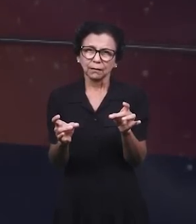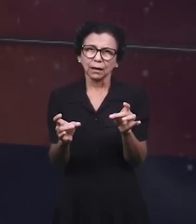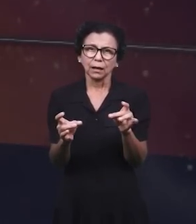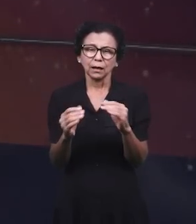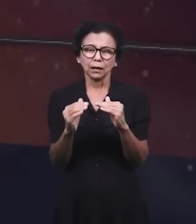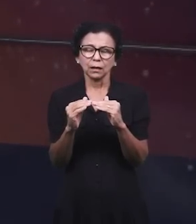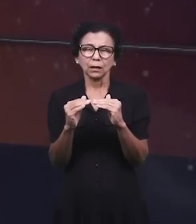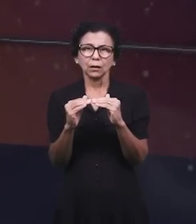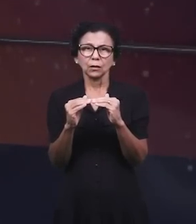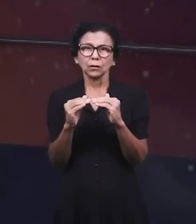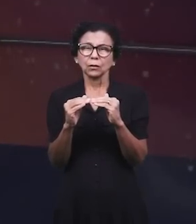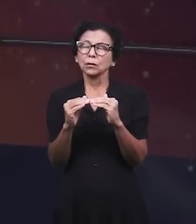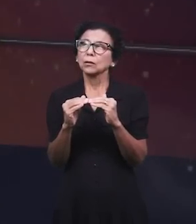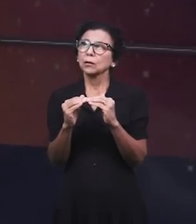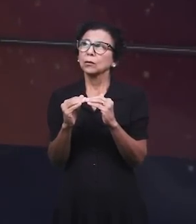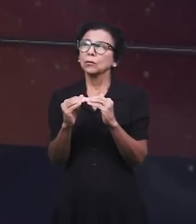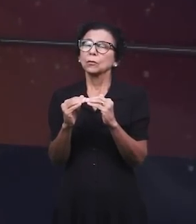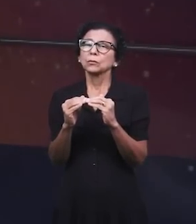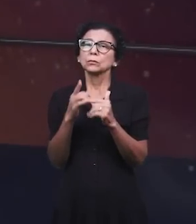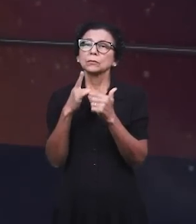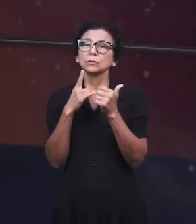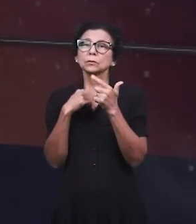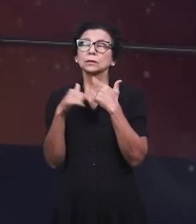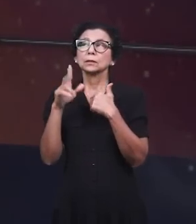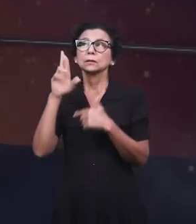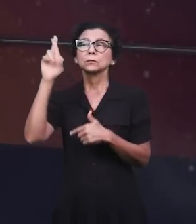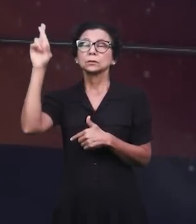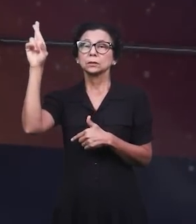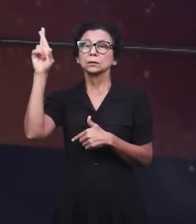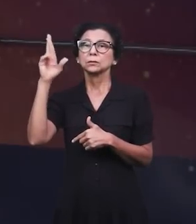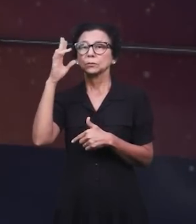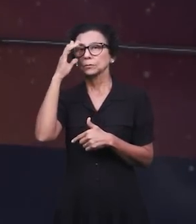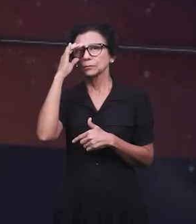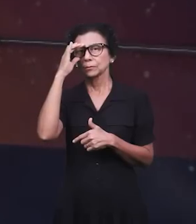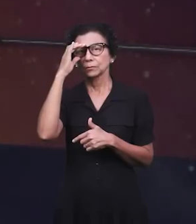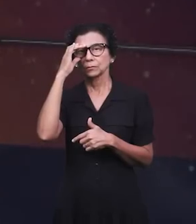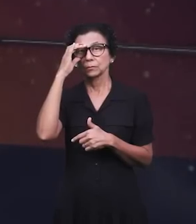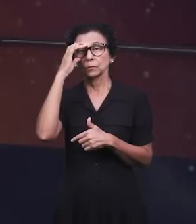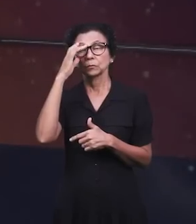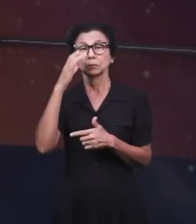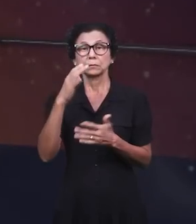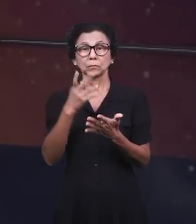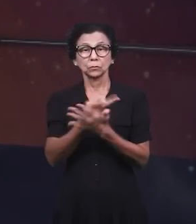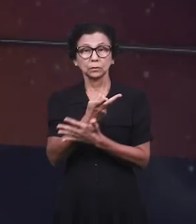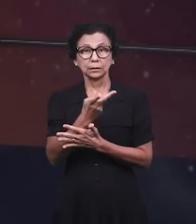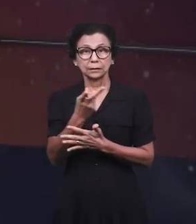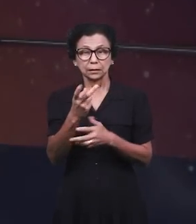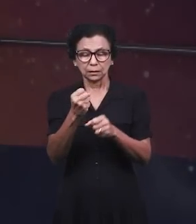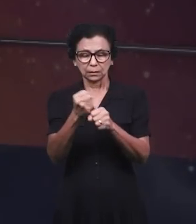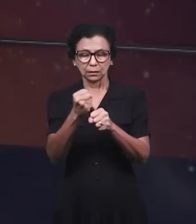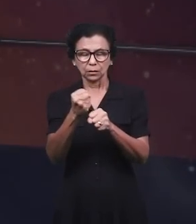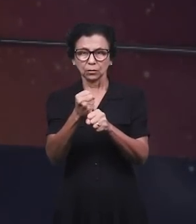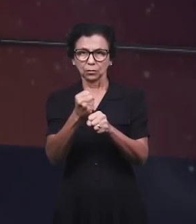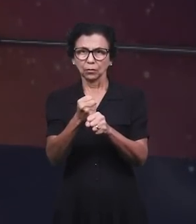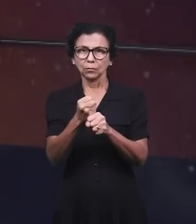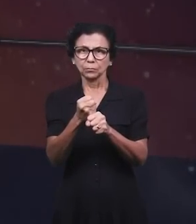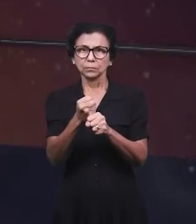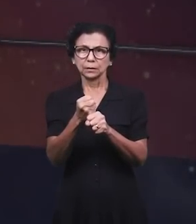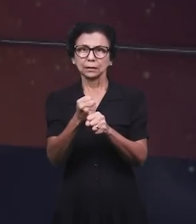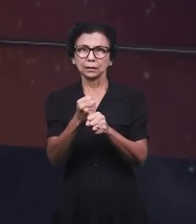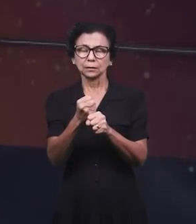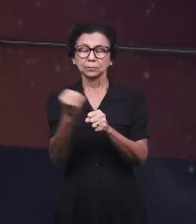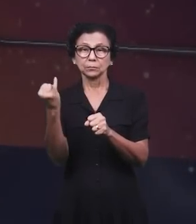o que o Senhor queria, né? Então, naquela realização da obra, era